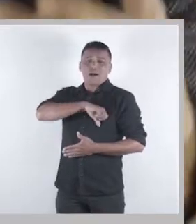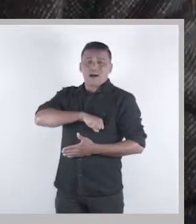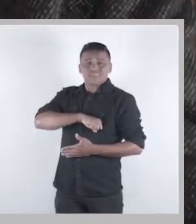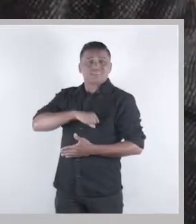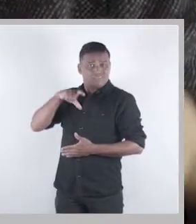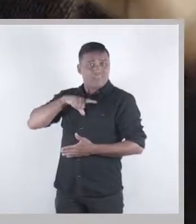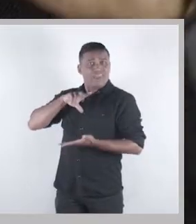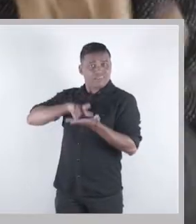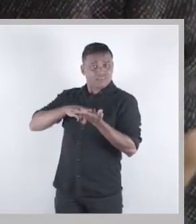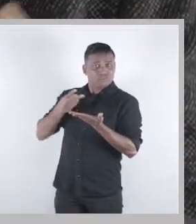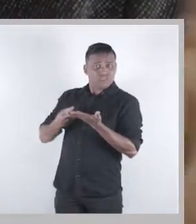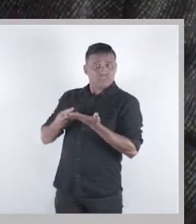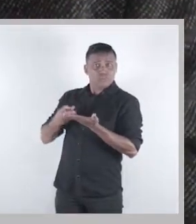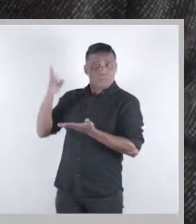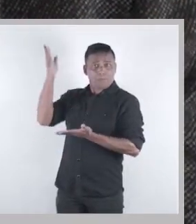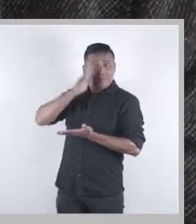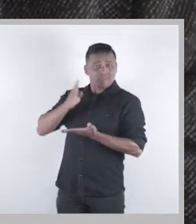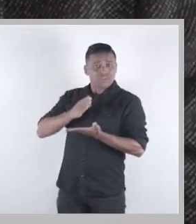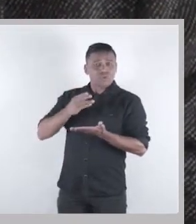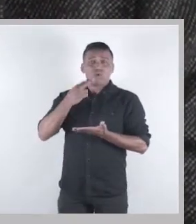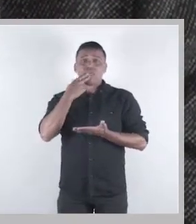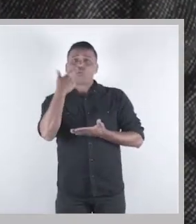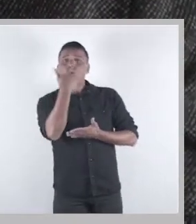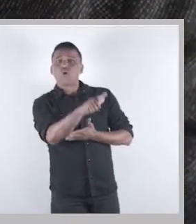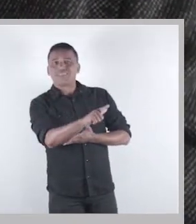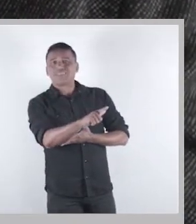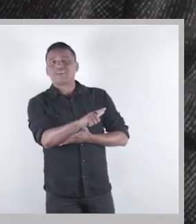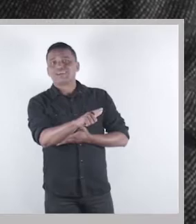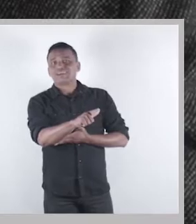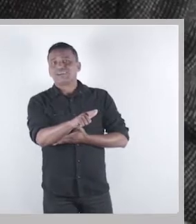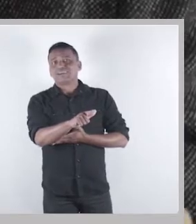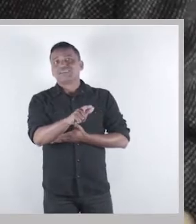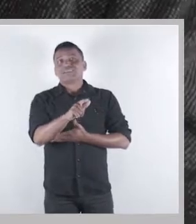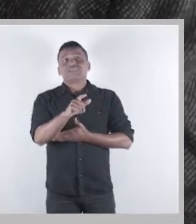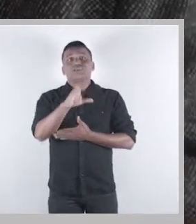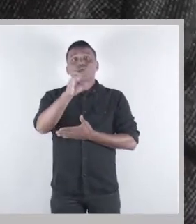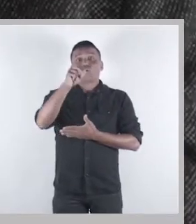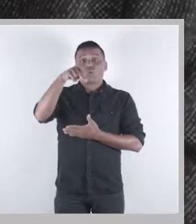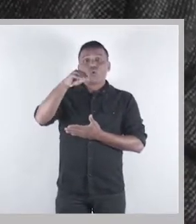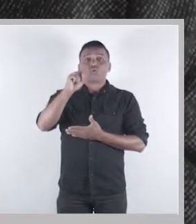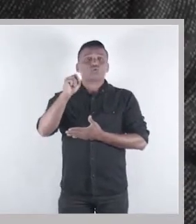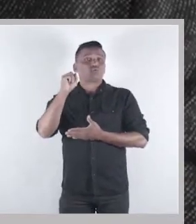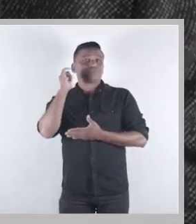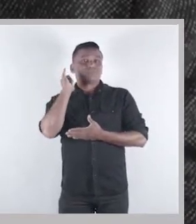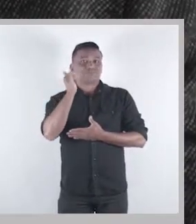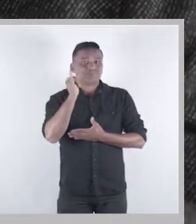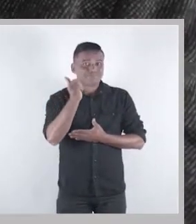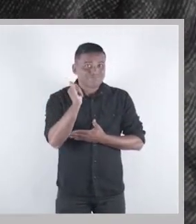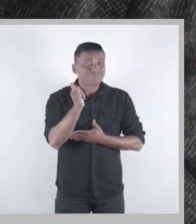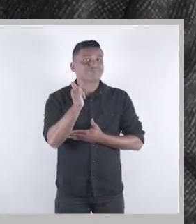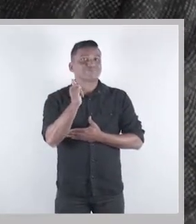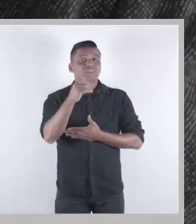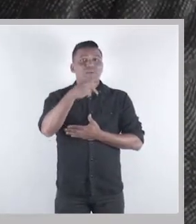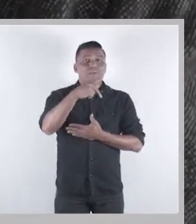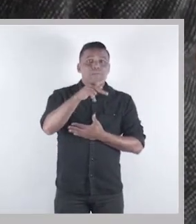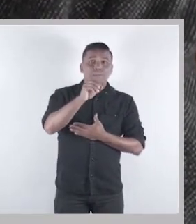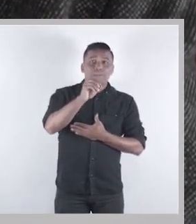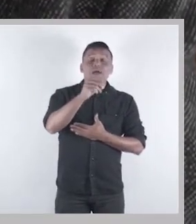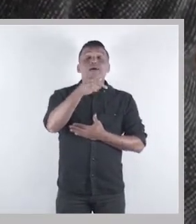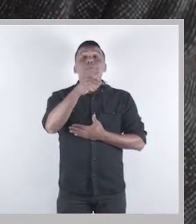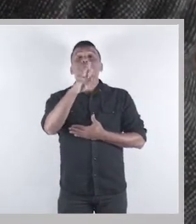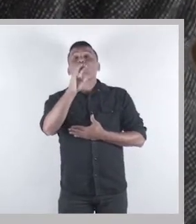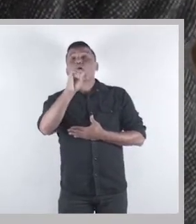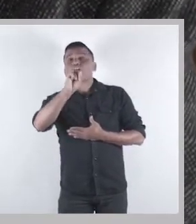de contos né da prosa em geral a poesia tem uma fatia muito pequena então a gente precisa trabalhar